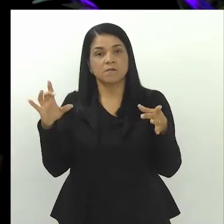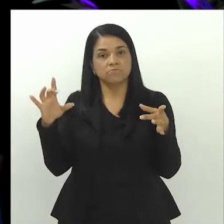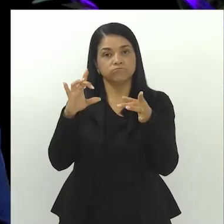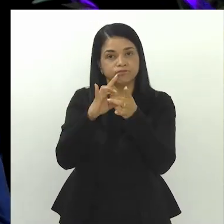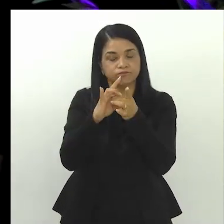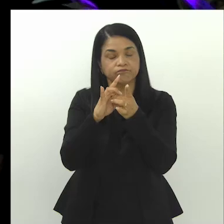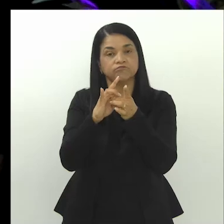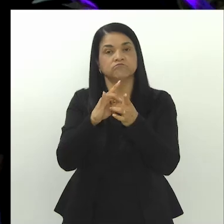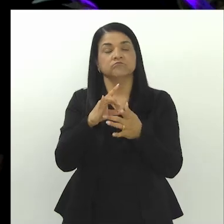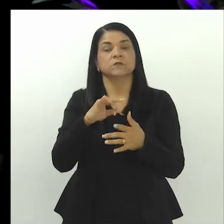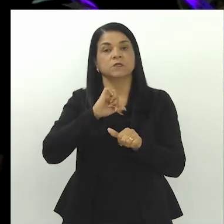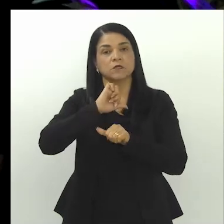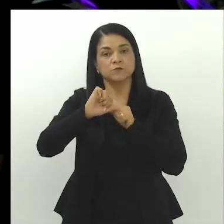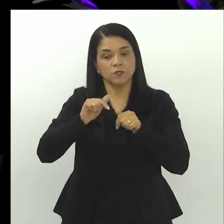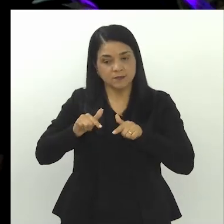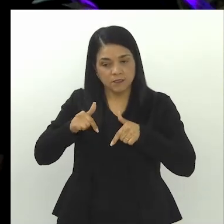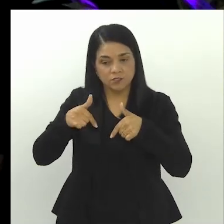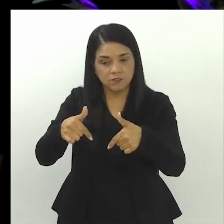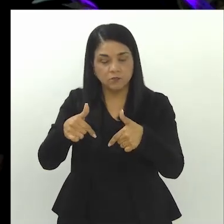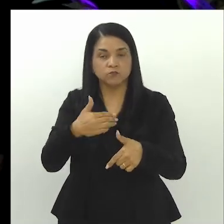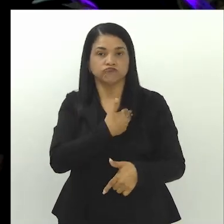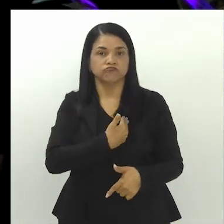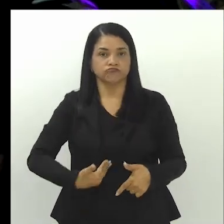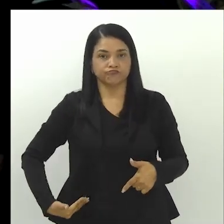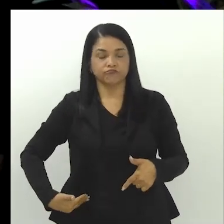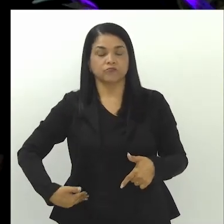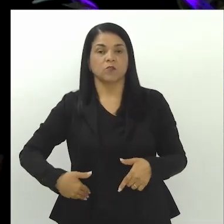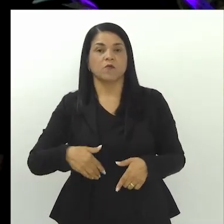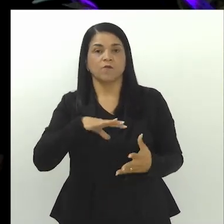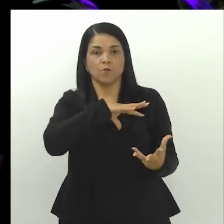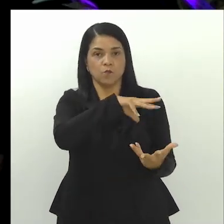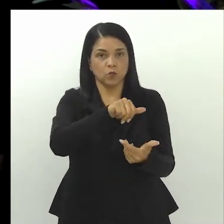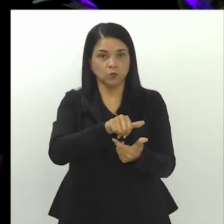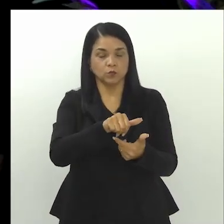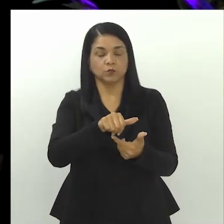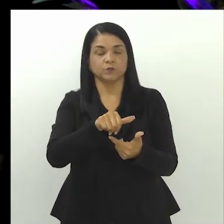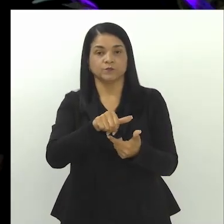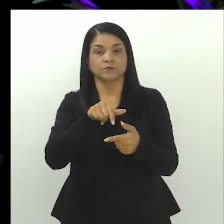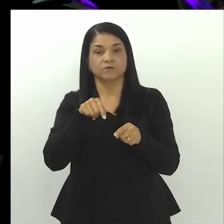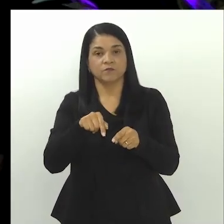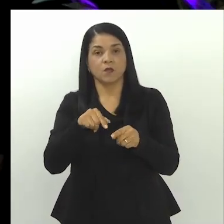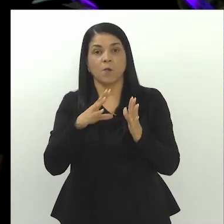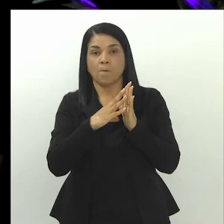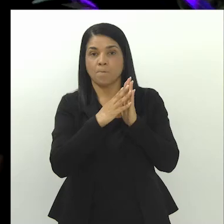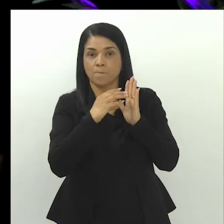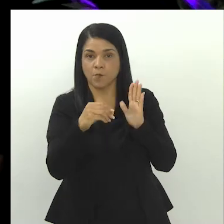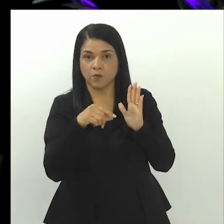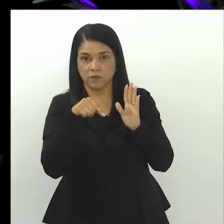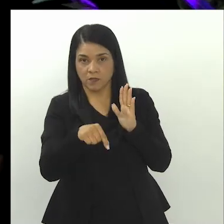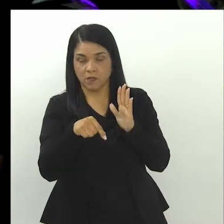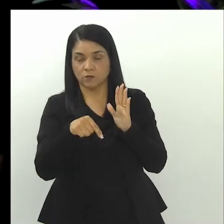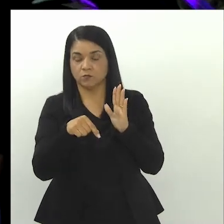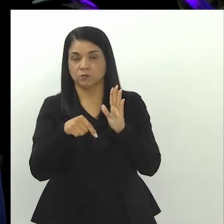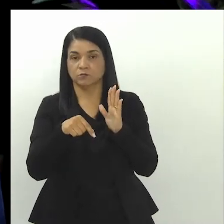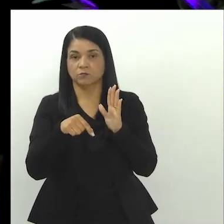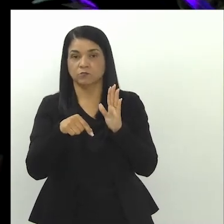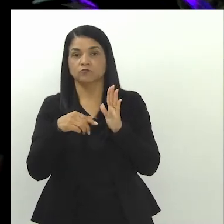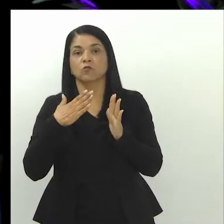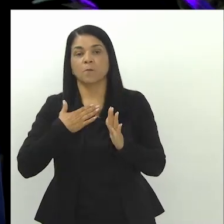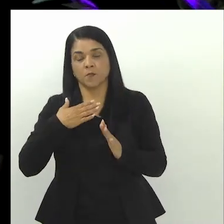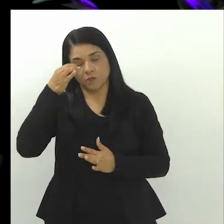climáticas, intercalado com a reforma da governança para permitir uma maior participação social. Então, o modelo de